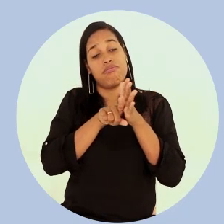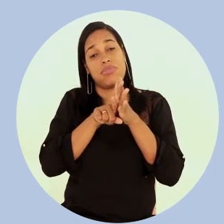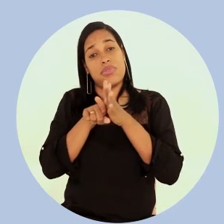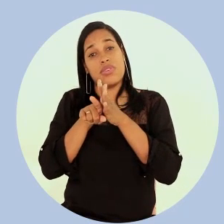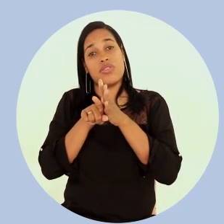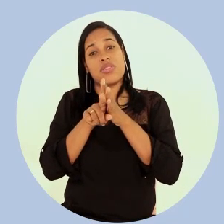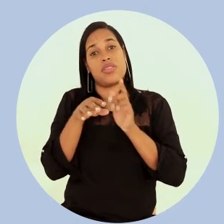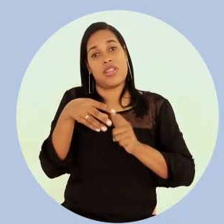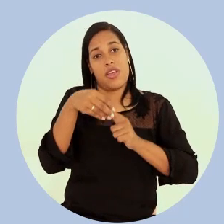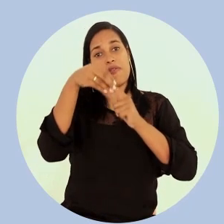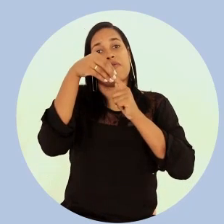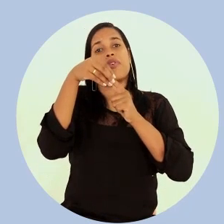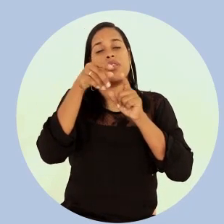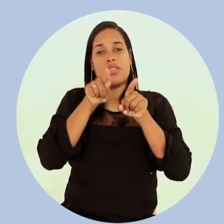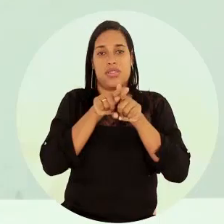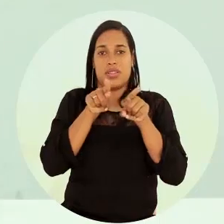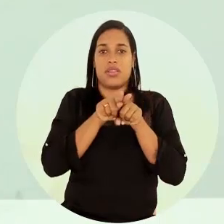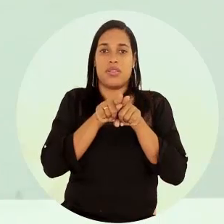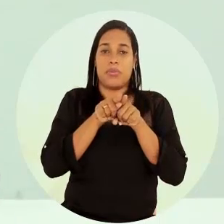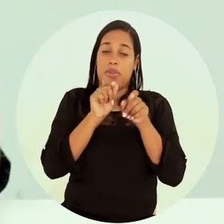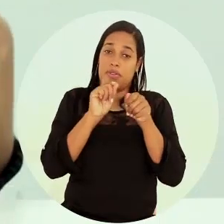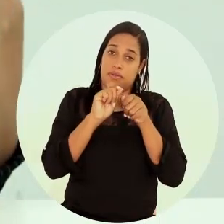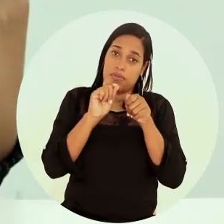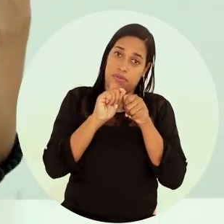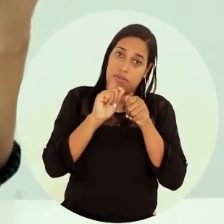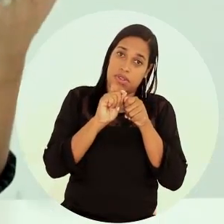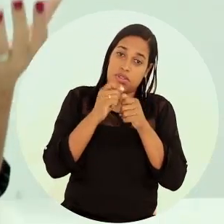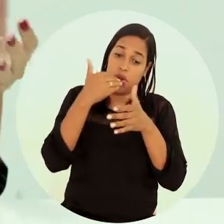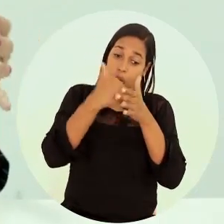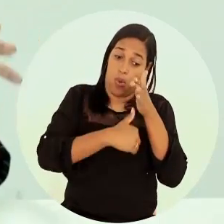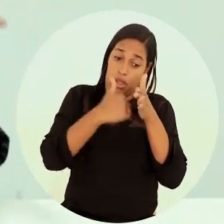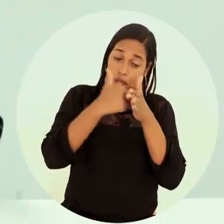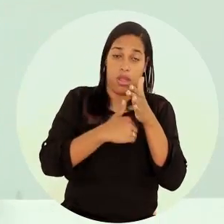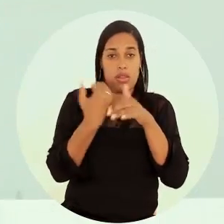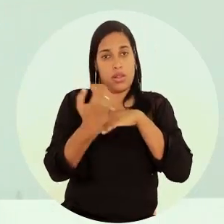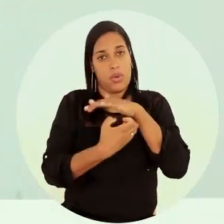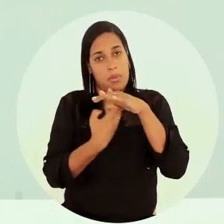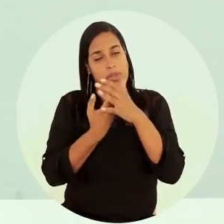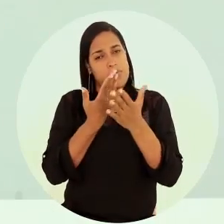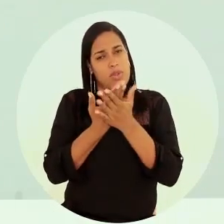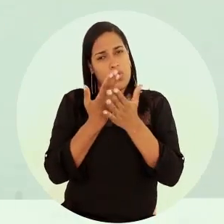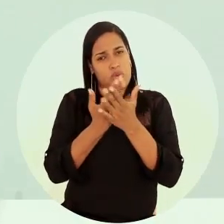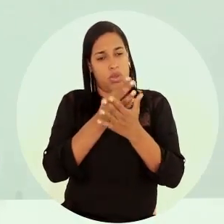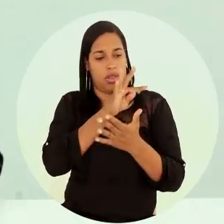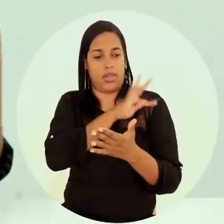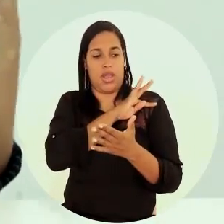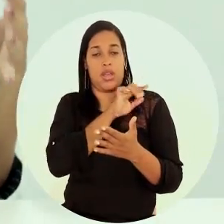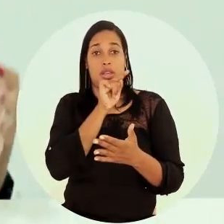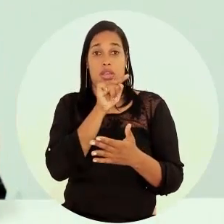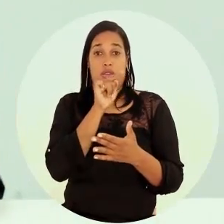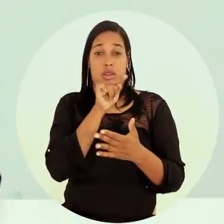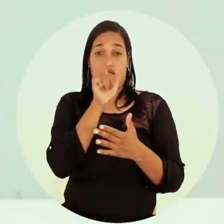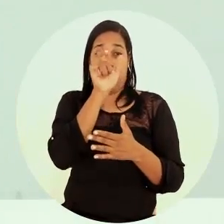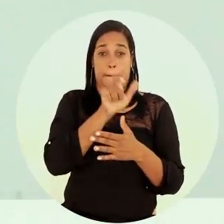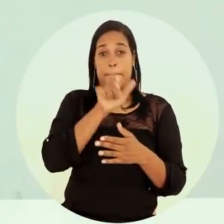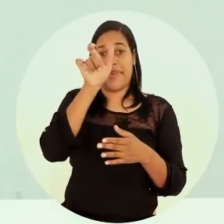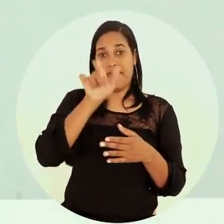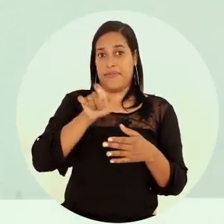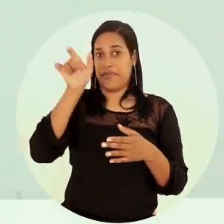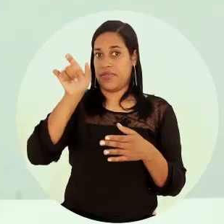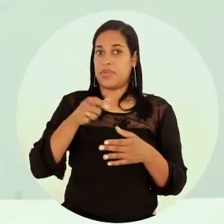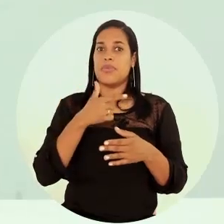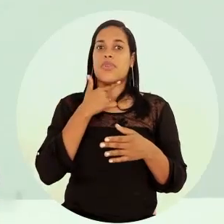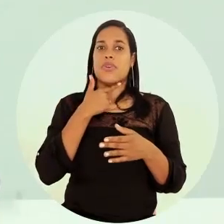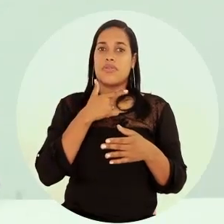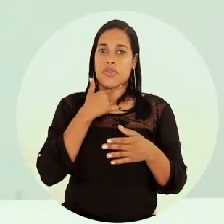pesquisar referências, ela pode contratar alguma empresa para fazer um estudo técnico sobre aqueles perfis para aquelas